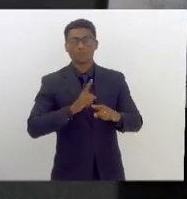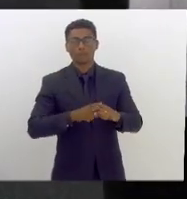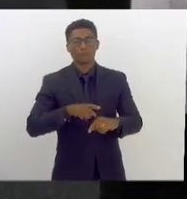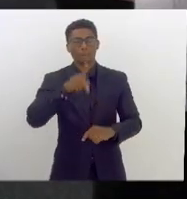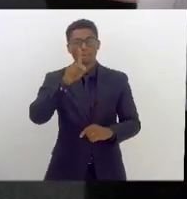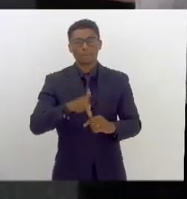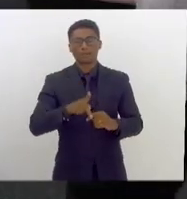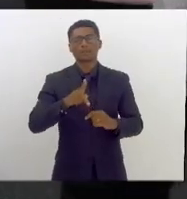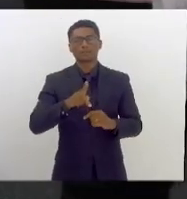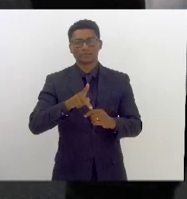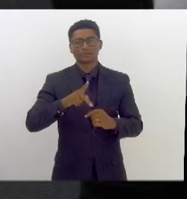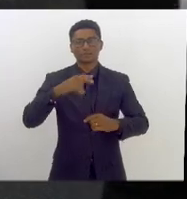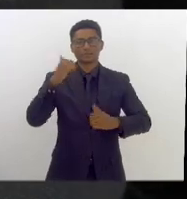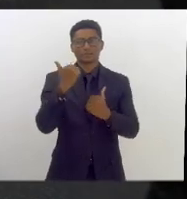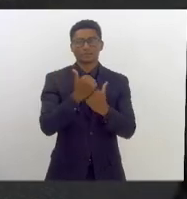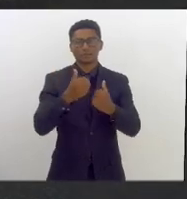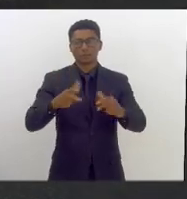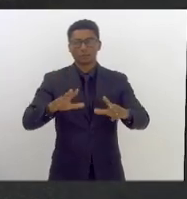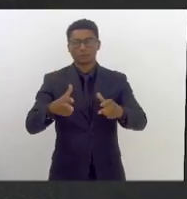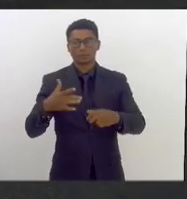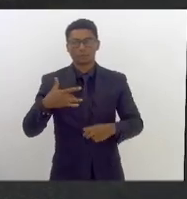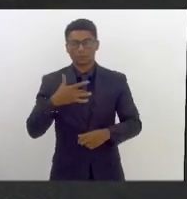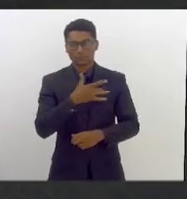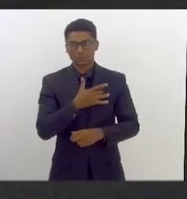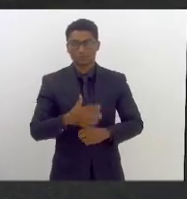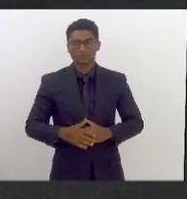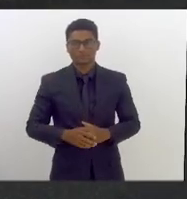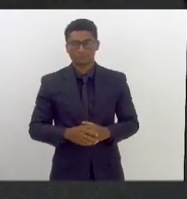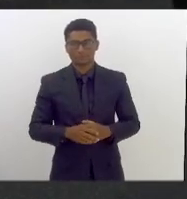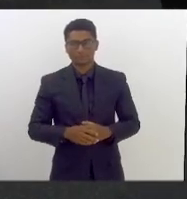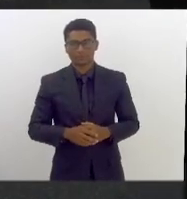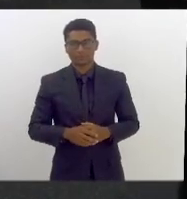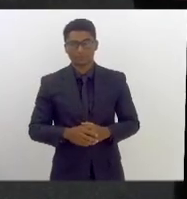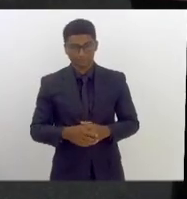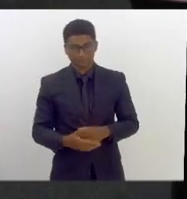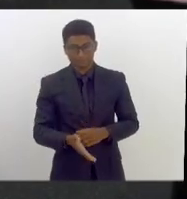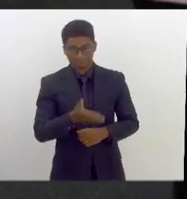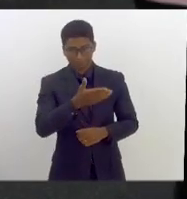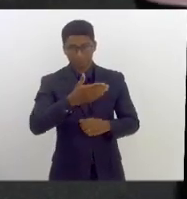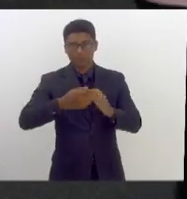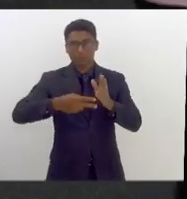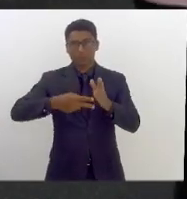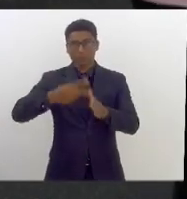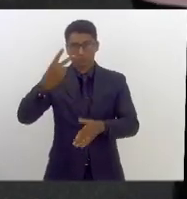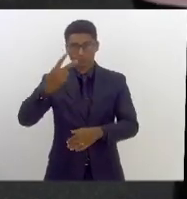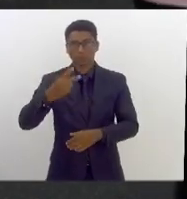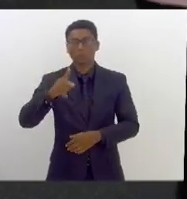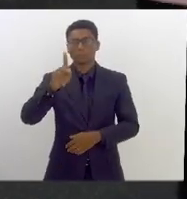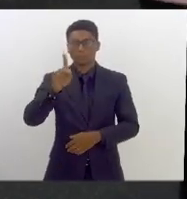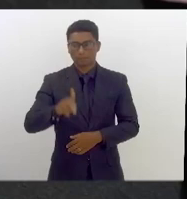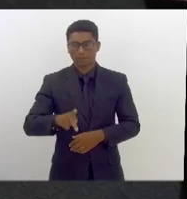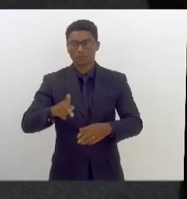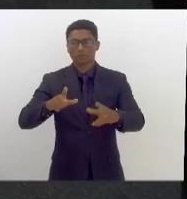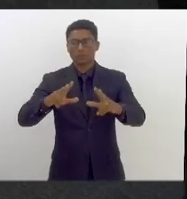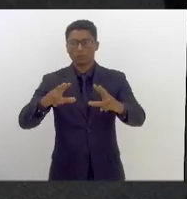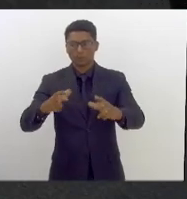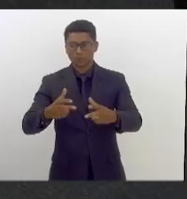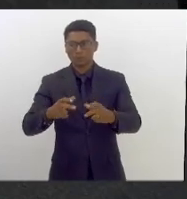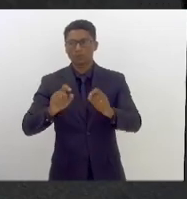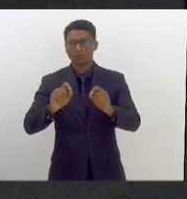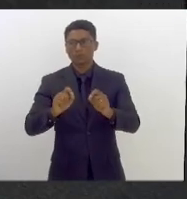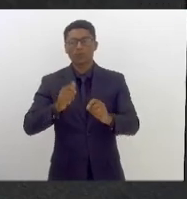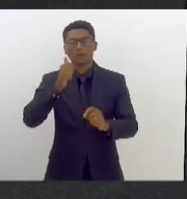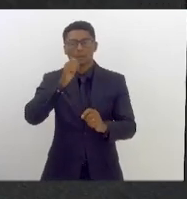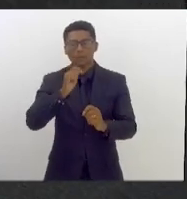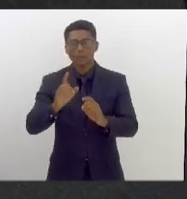vice-presidente da Comissão de Saúde, ela que foi, durante dois mandatos, a presidente da Comissão de Defesa dos